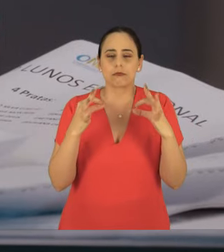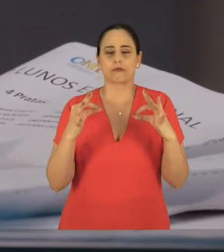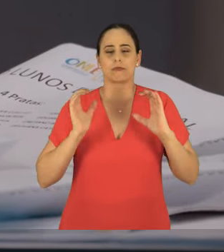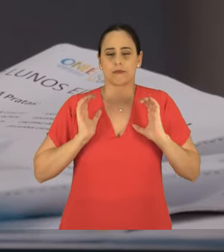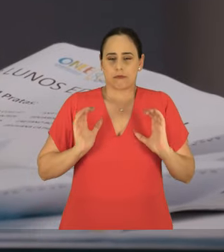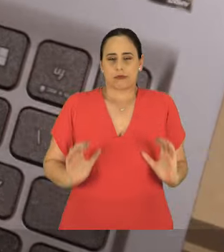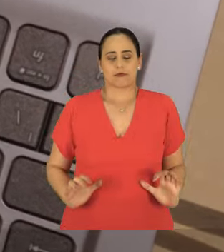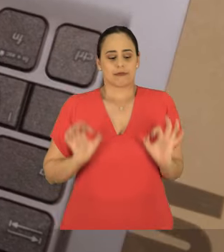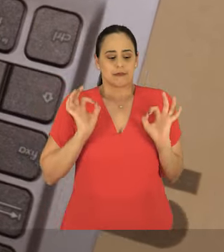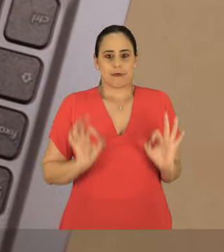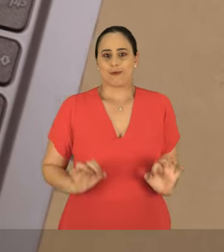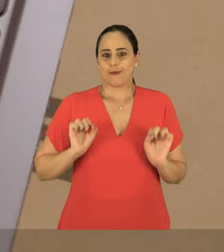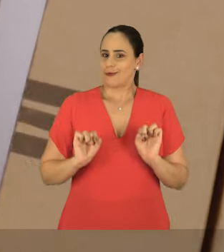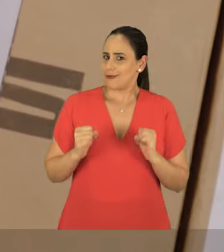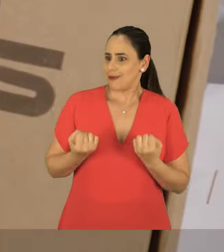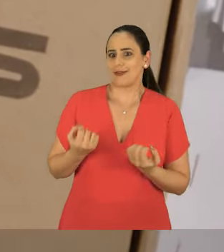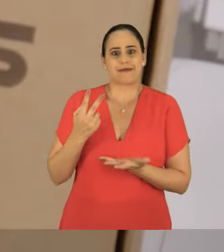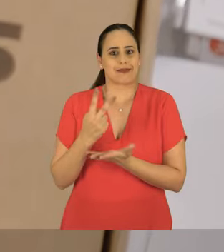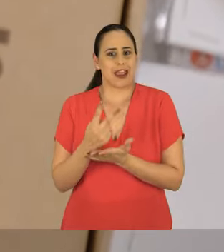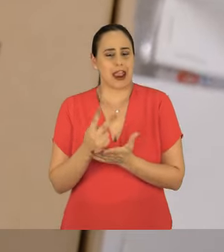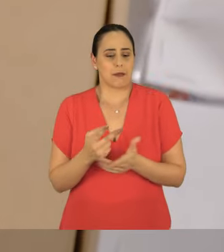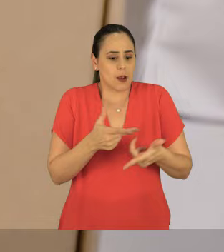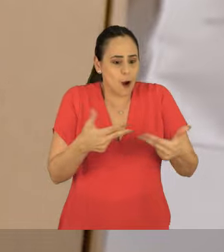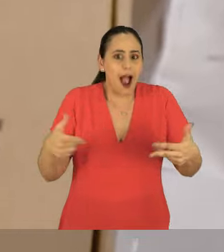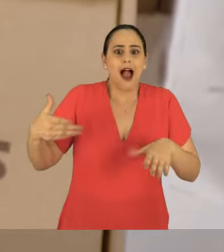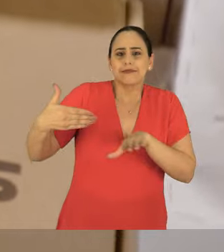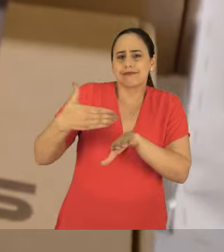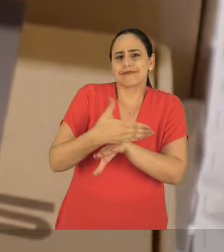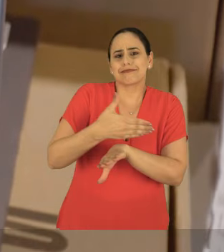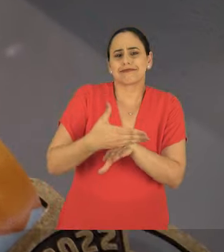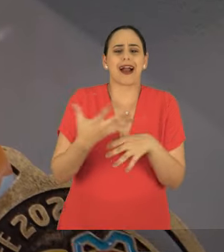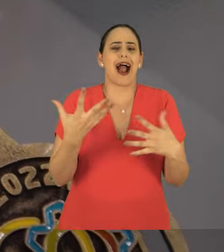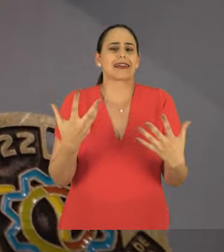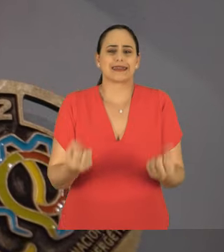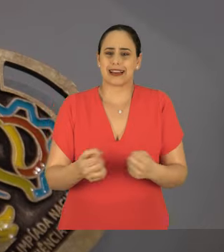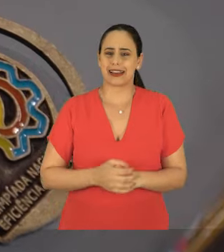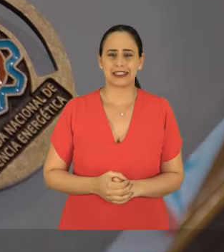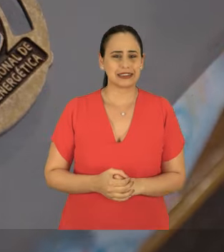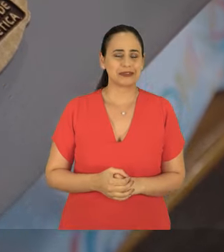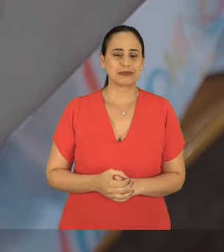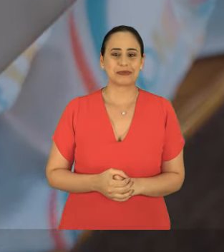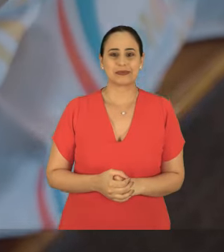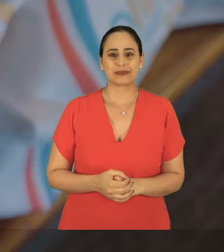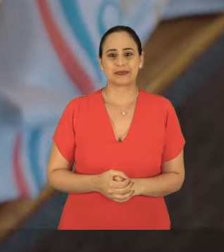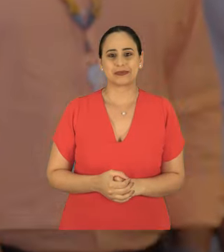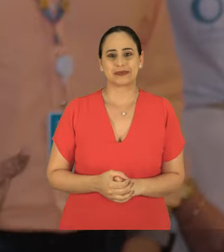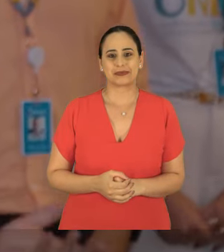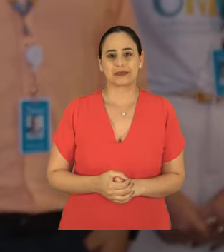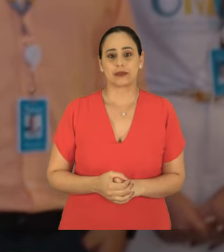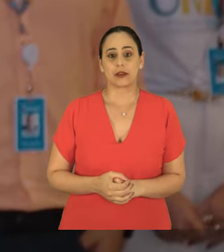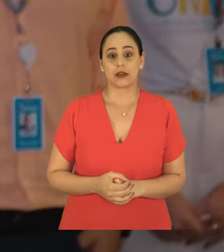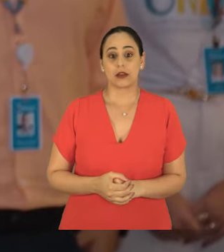comportada, esforçada, que gosta de participar das atividades, que sempre nos atende prontamente.